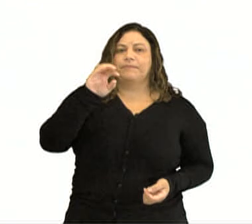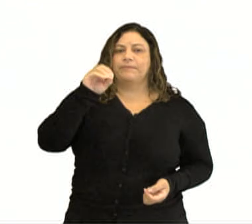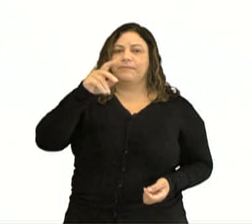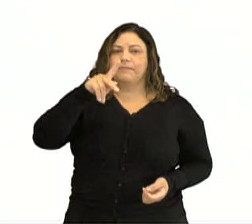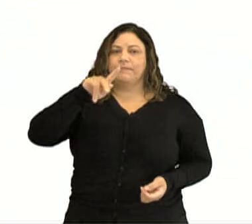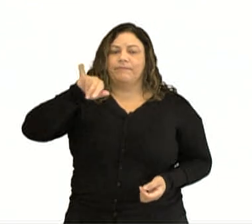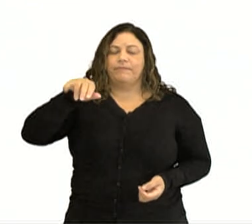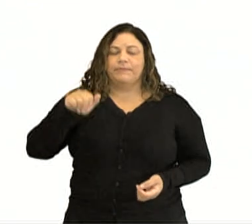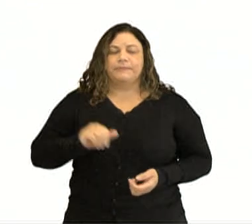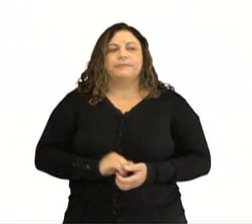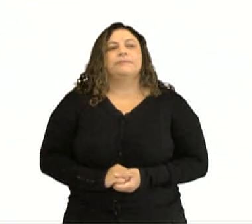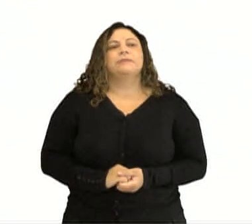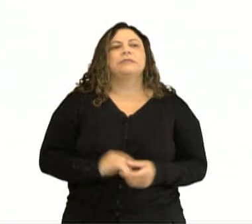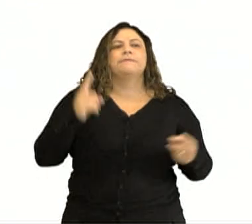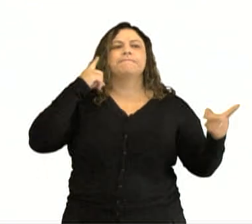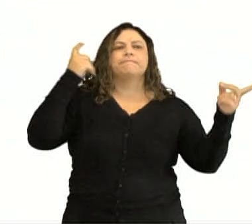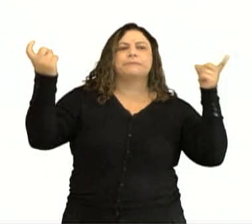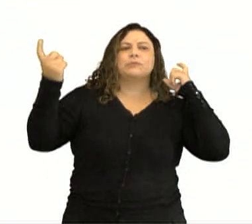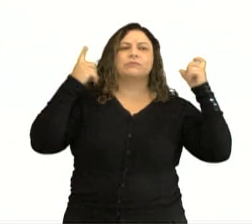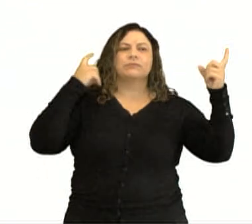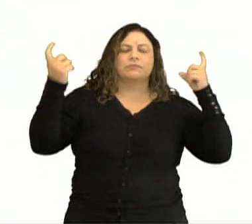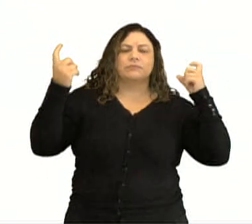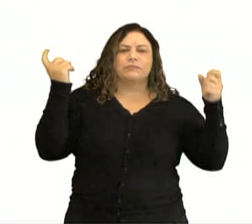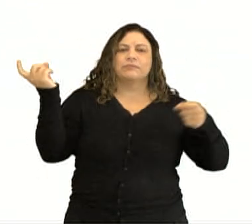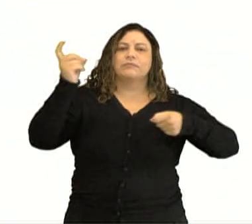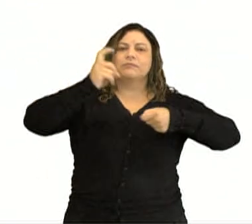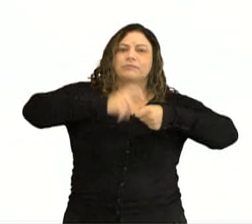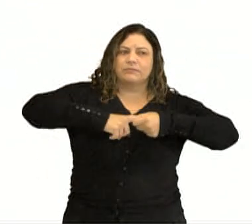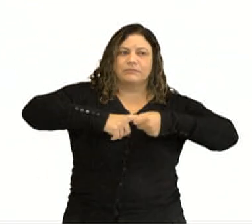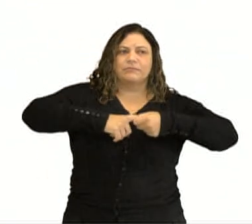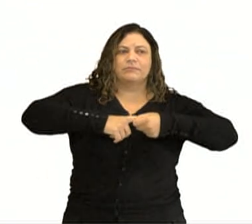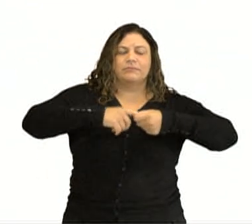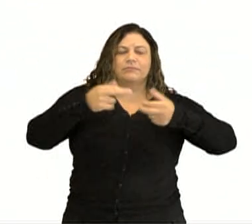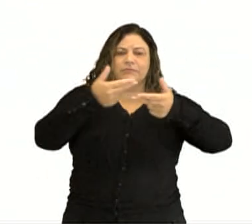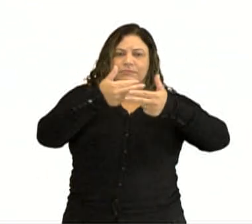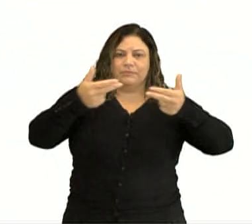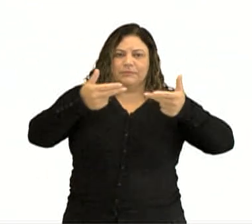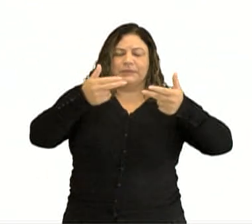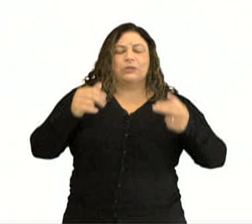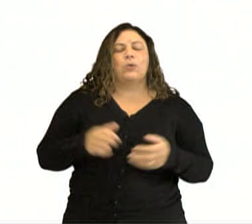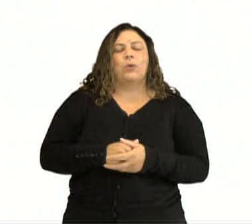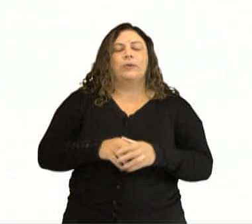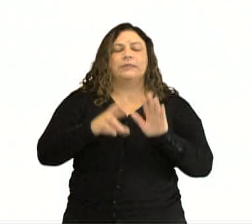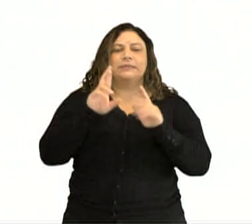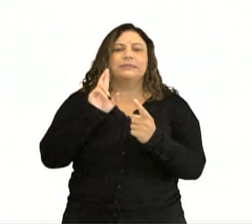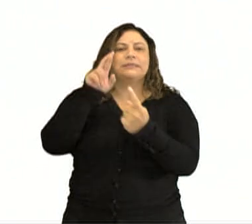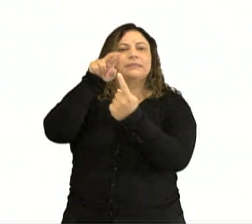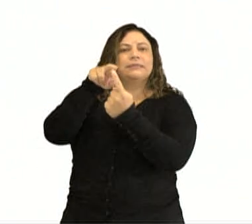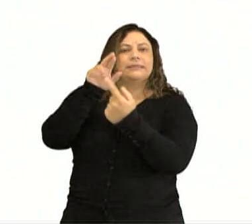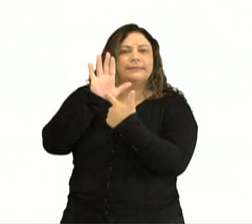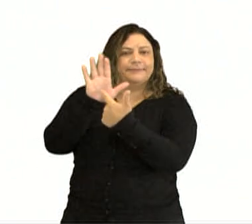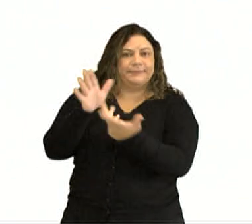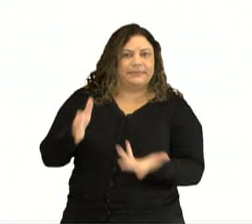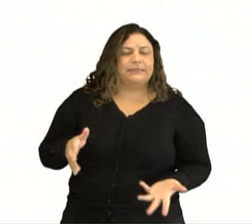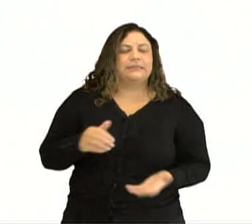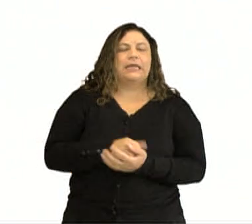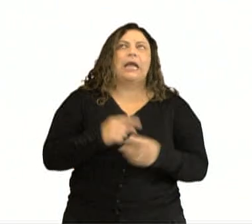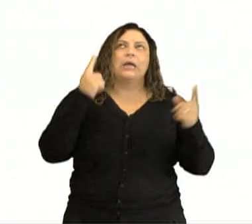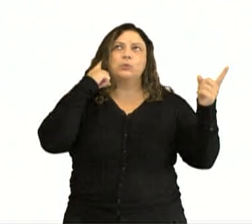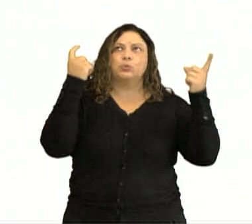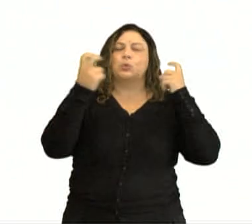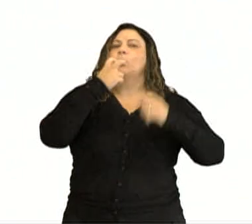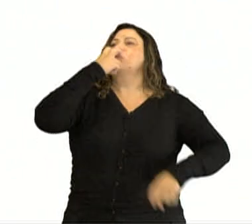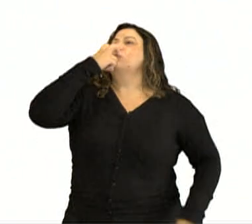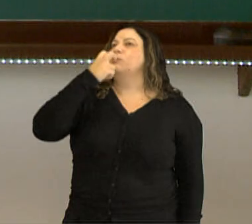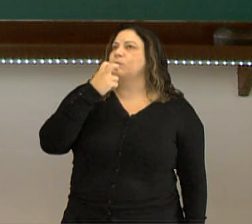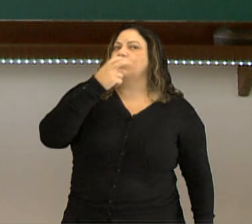cuja sonoridade está associada à coisa representada. É exemplo, um som de um apito,